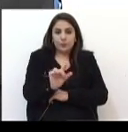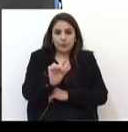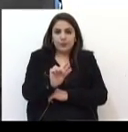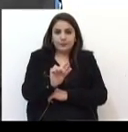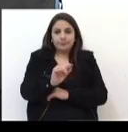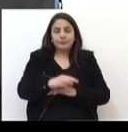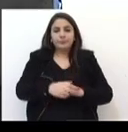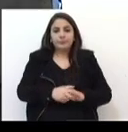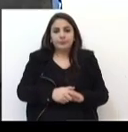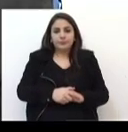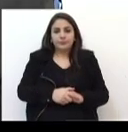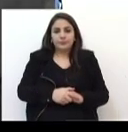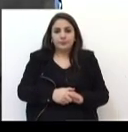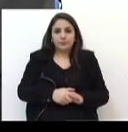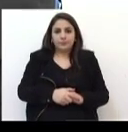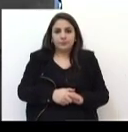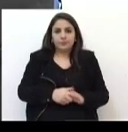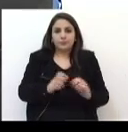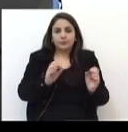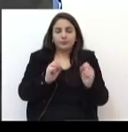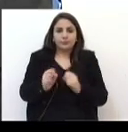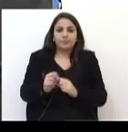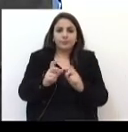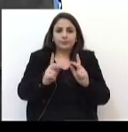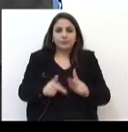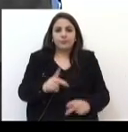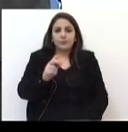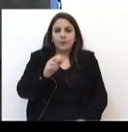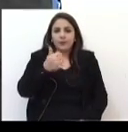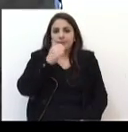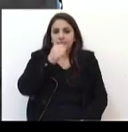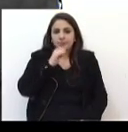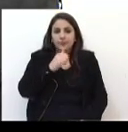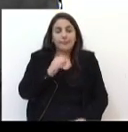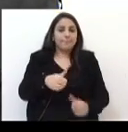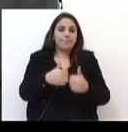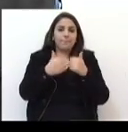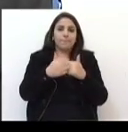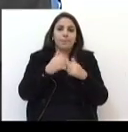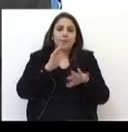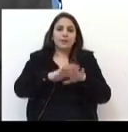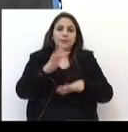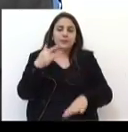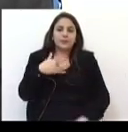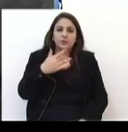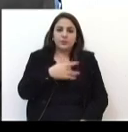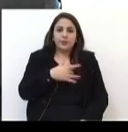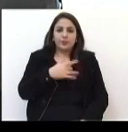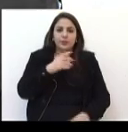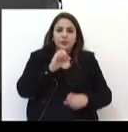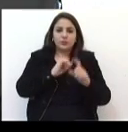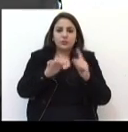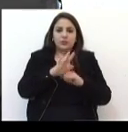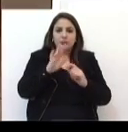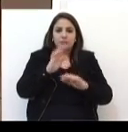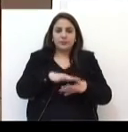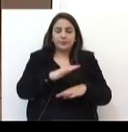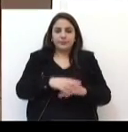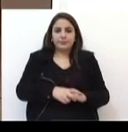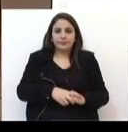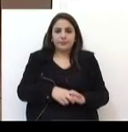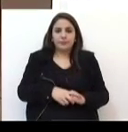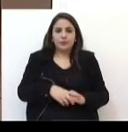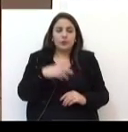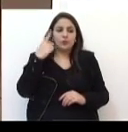ou diminuem a possibilidade da pessoa ingerir álcool, melhor. Mais saudável a sociedade vai ser, com certeza.